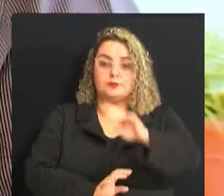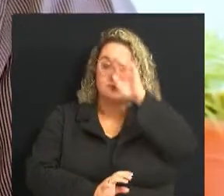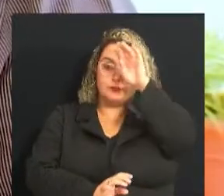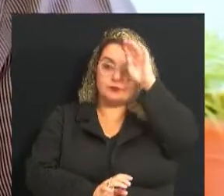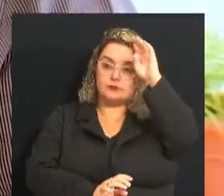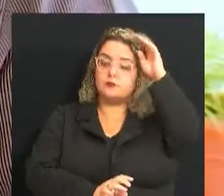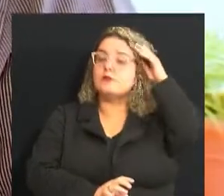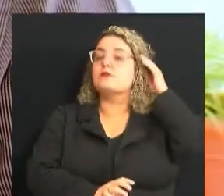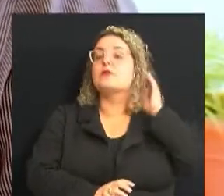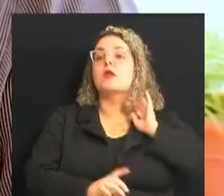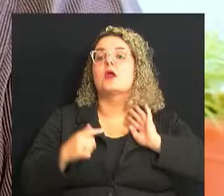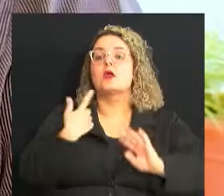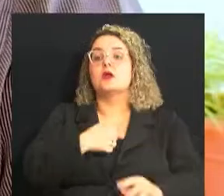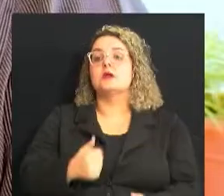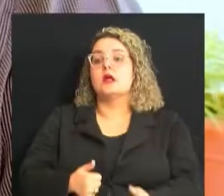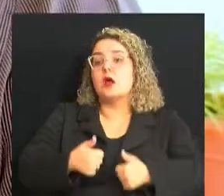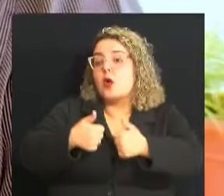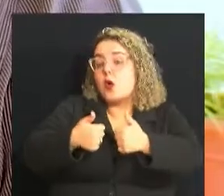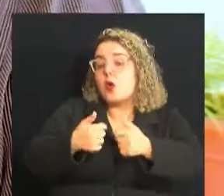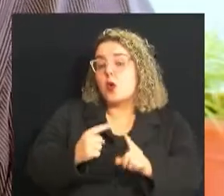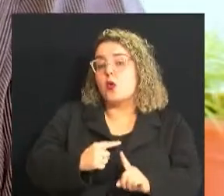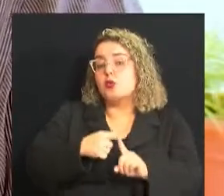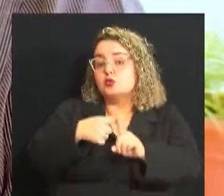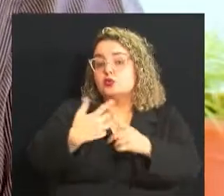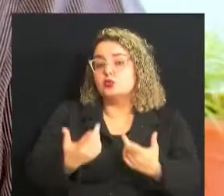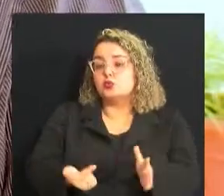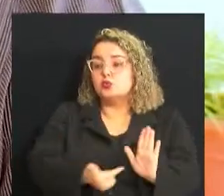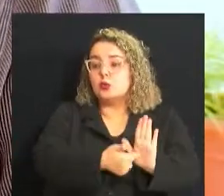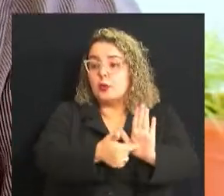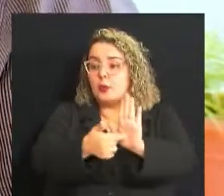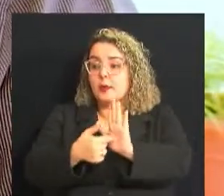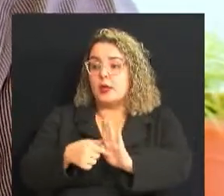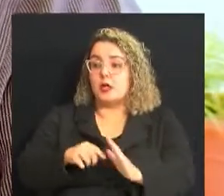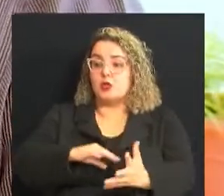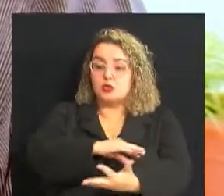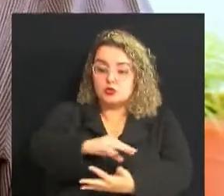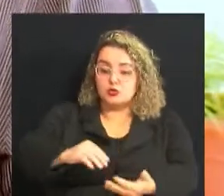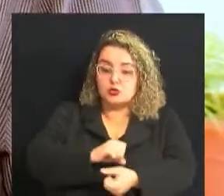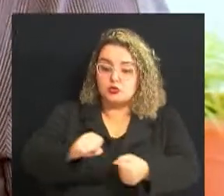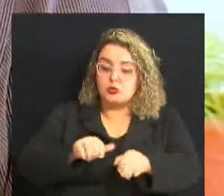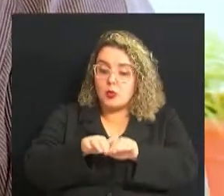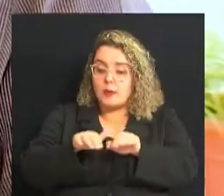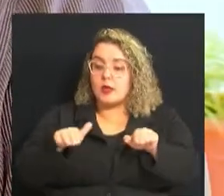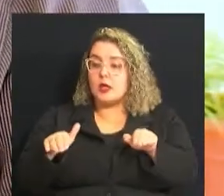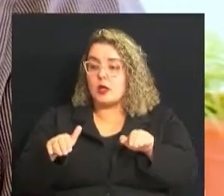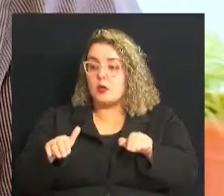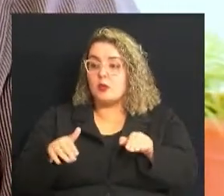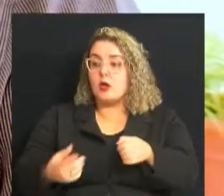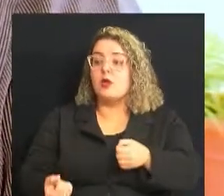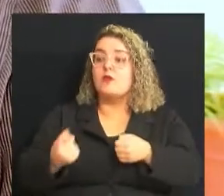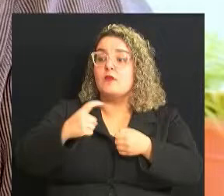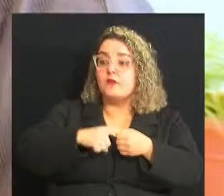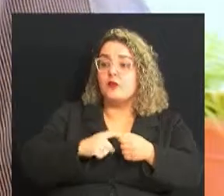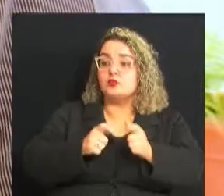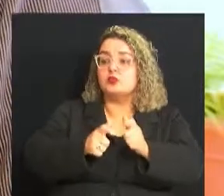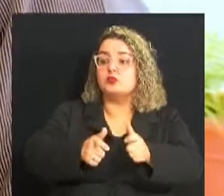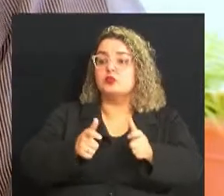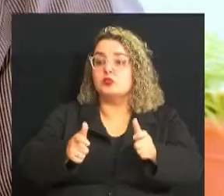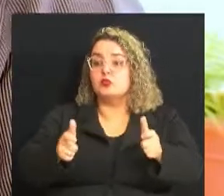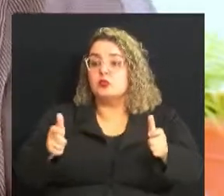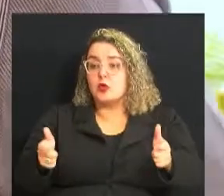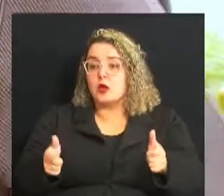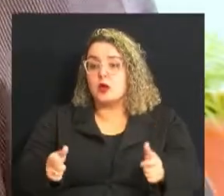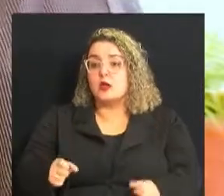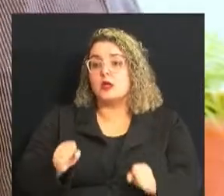muito otimista e ela aponta para uma sustentabilidade, uma estabilidade e retomada de um crescimento que a gente